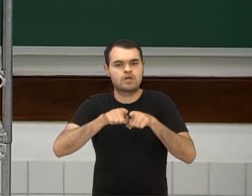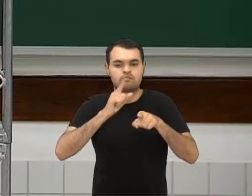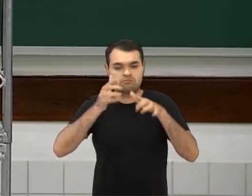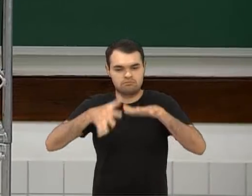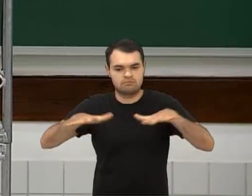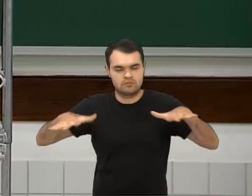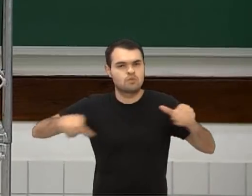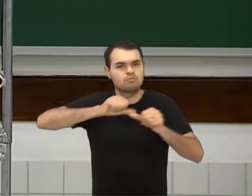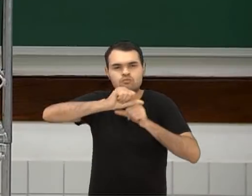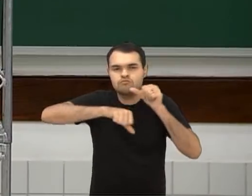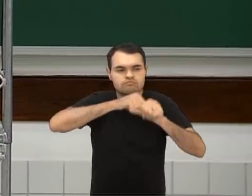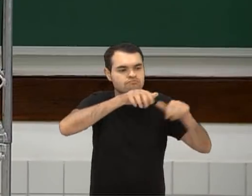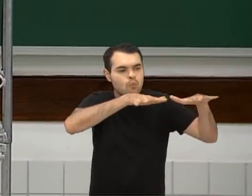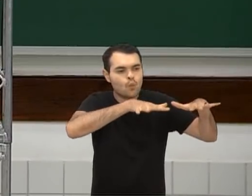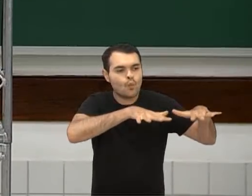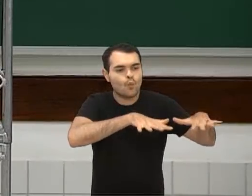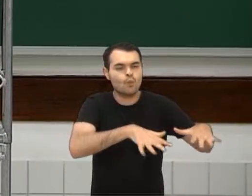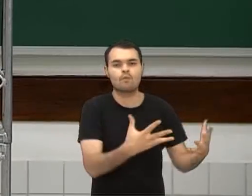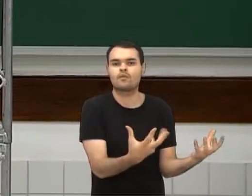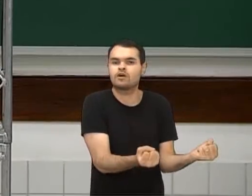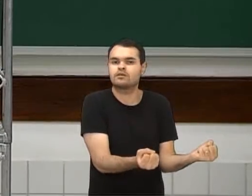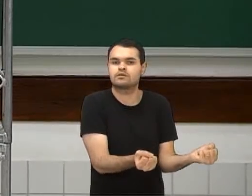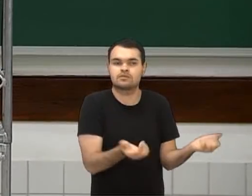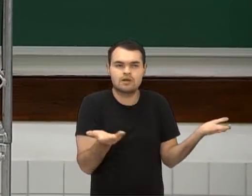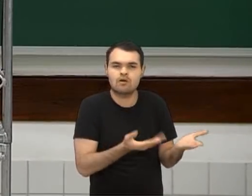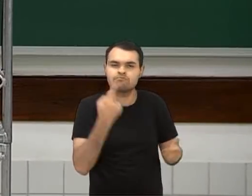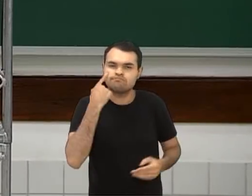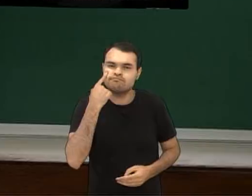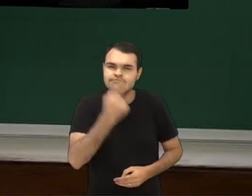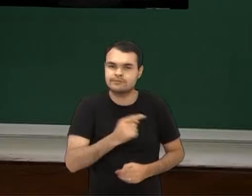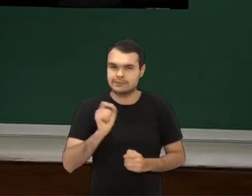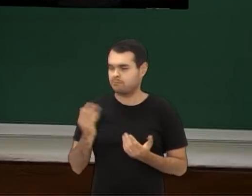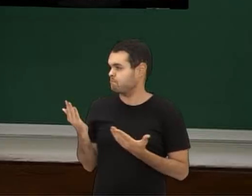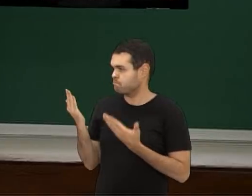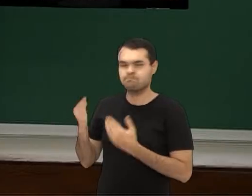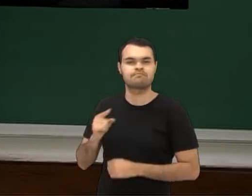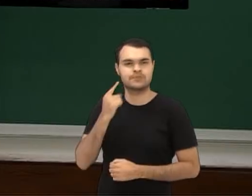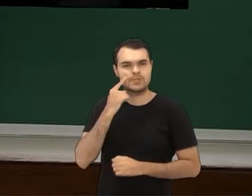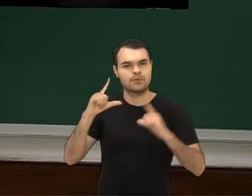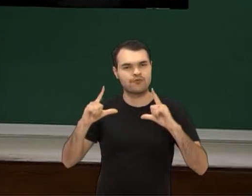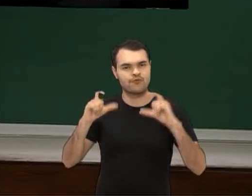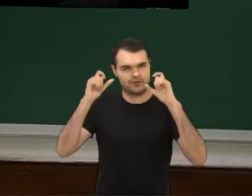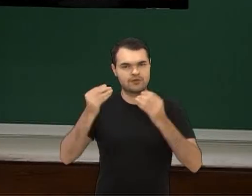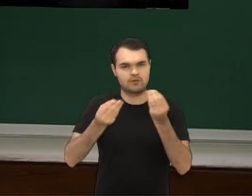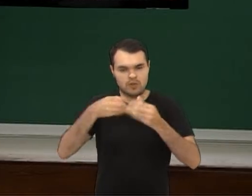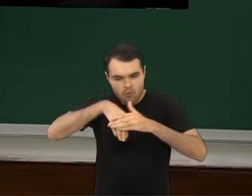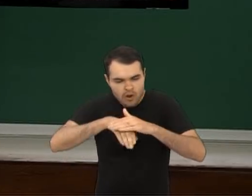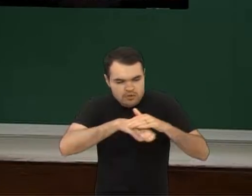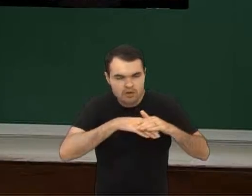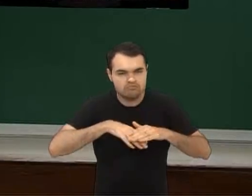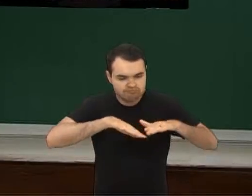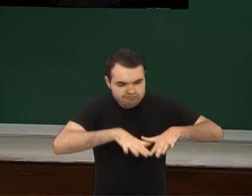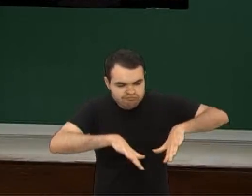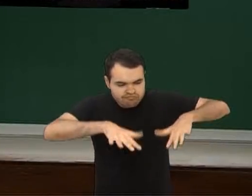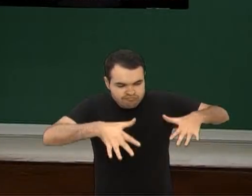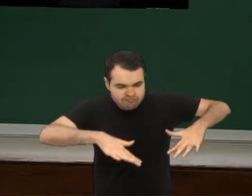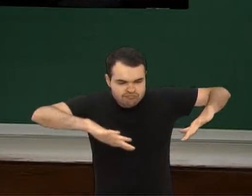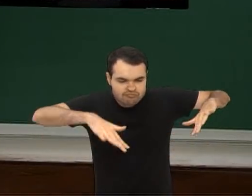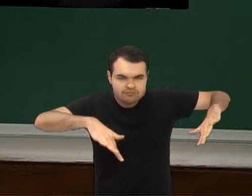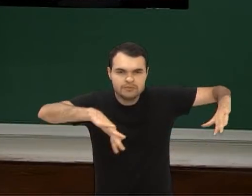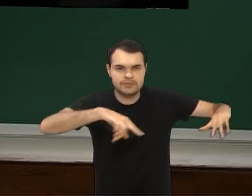essa área hoje é uma área seca e forma esse acúmulo desse mineral, do diatomito, que